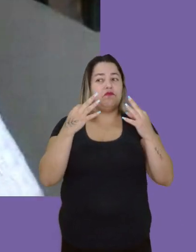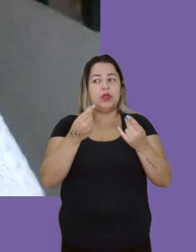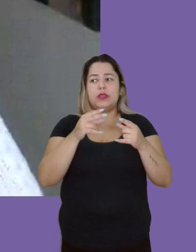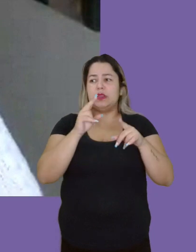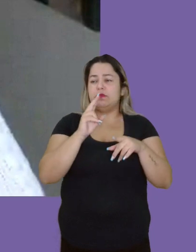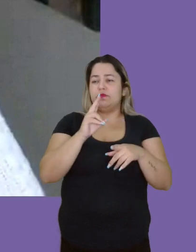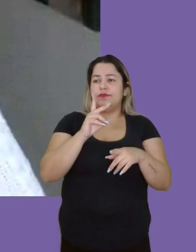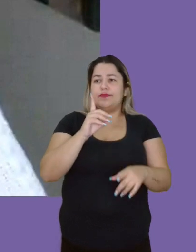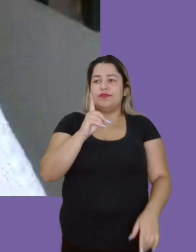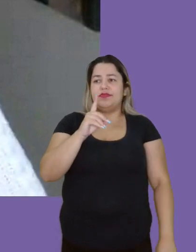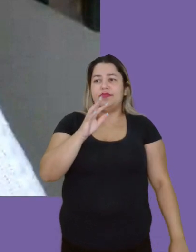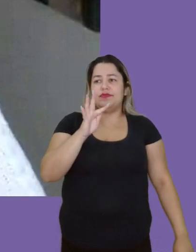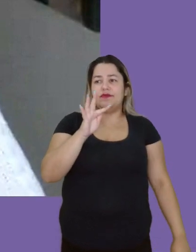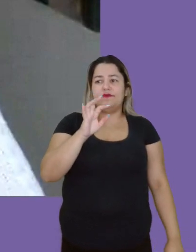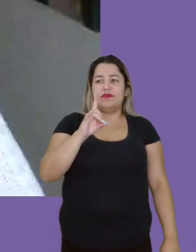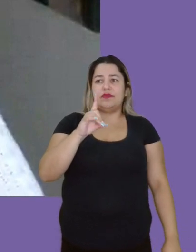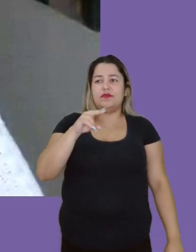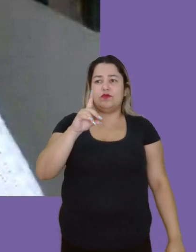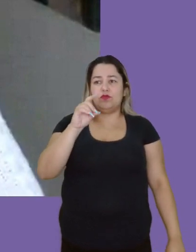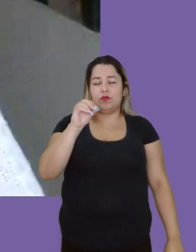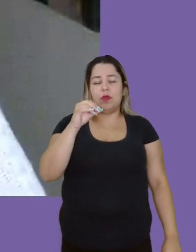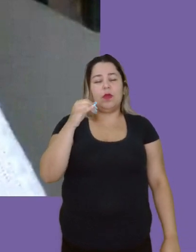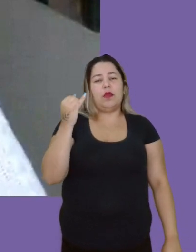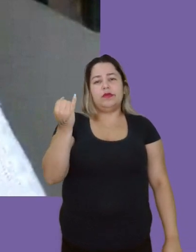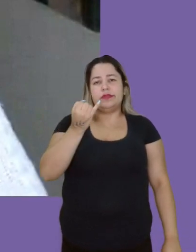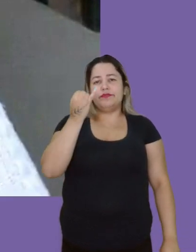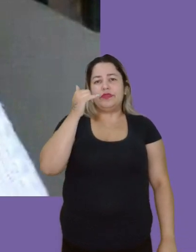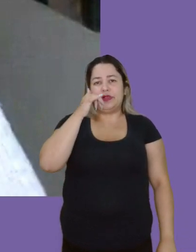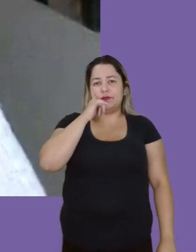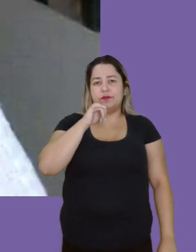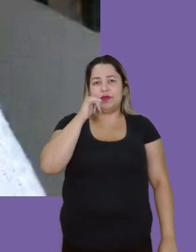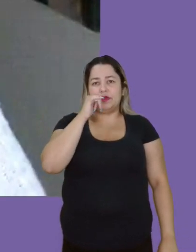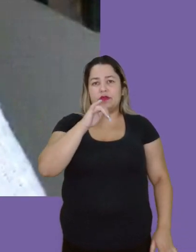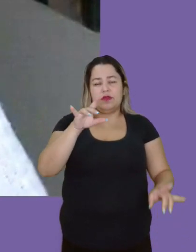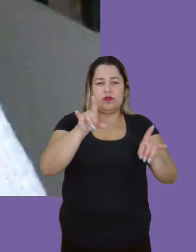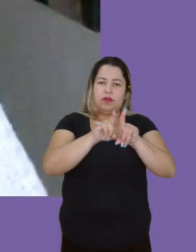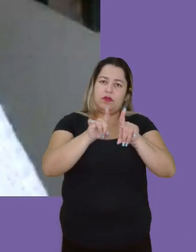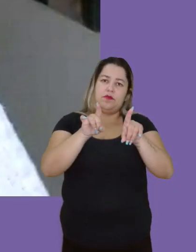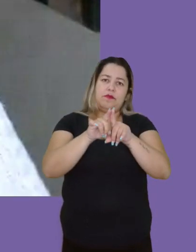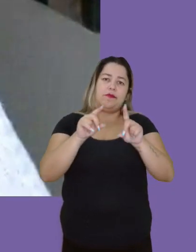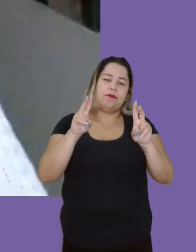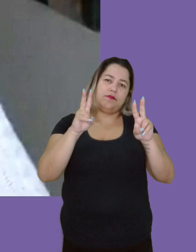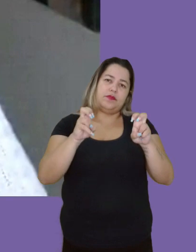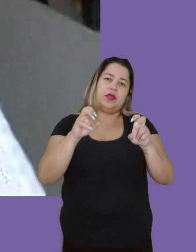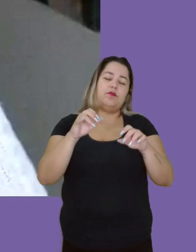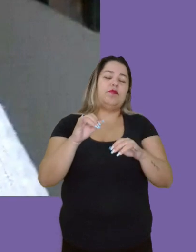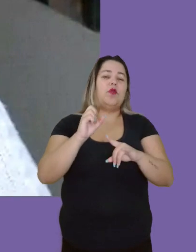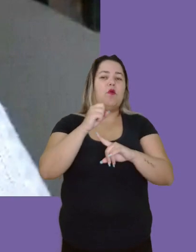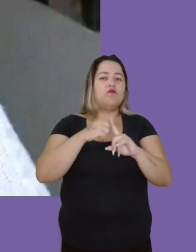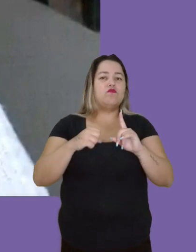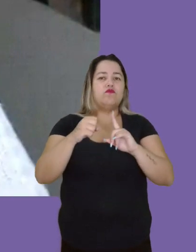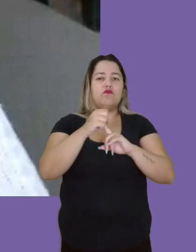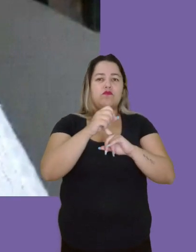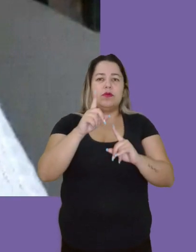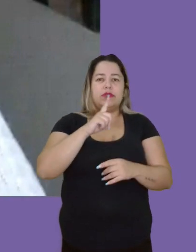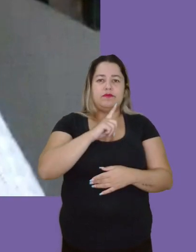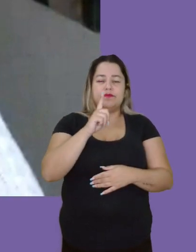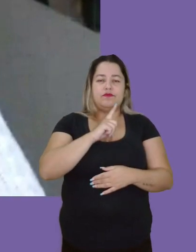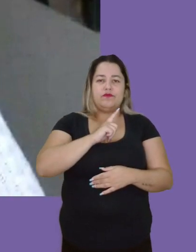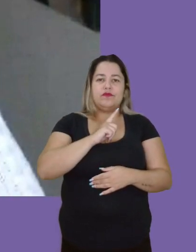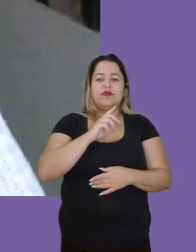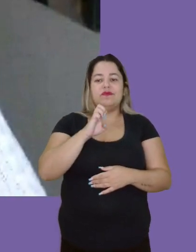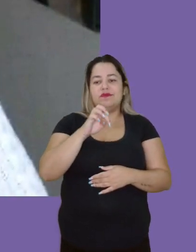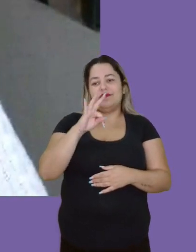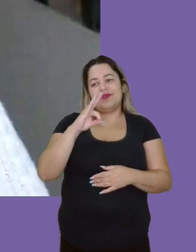defendendo a importância das mulheres se resguardarem o seu papel social que elas deveriam ter, etc,